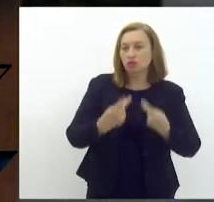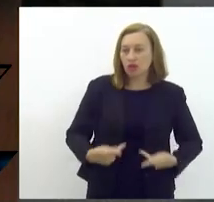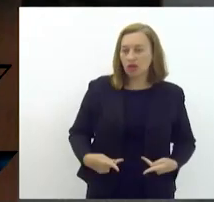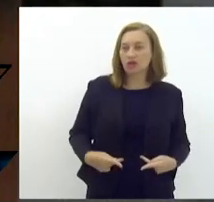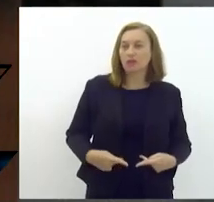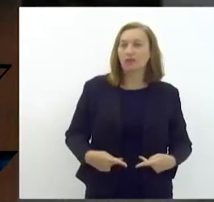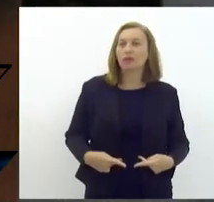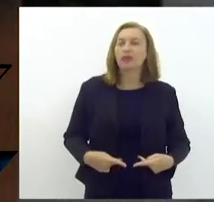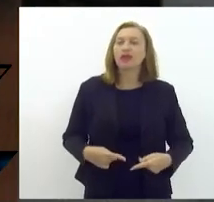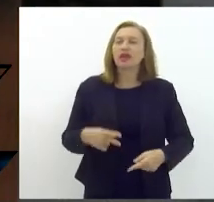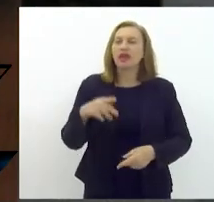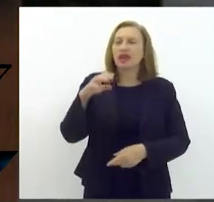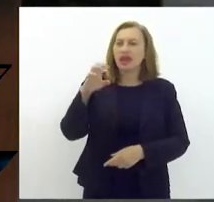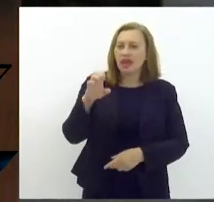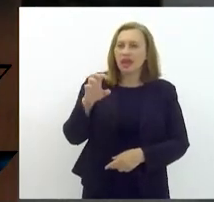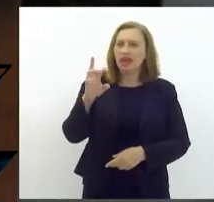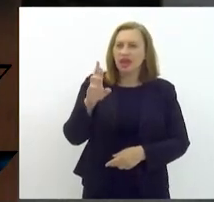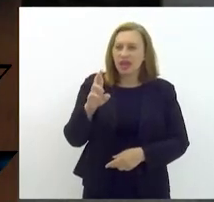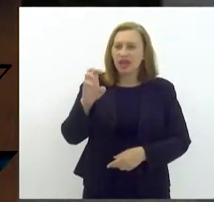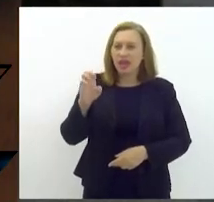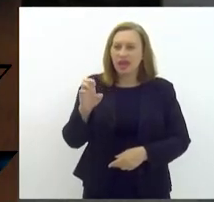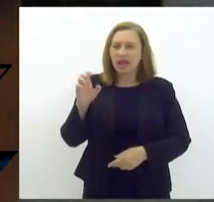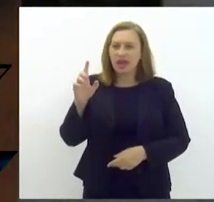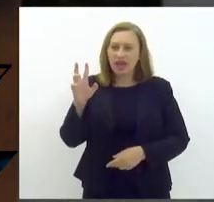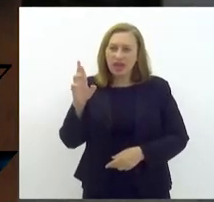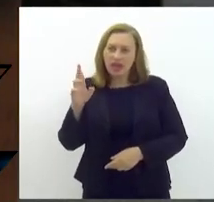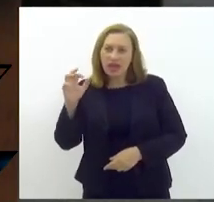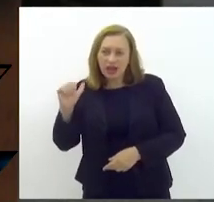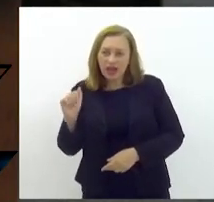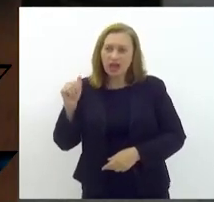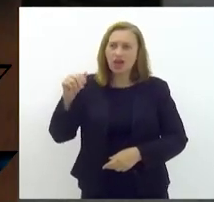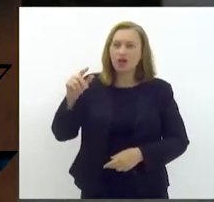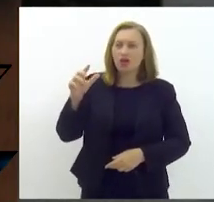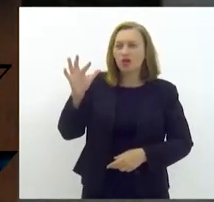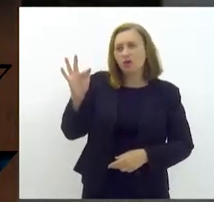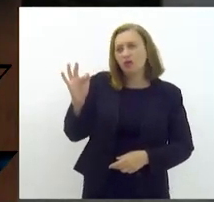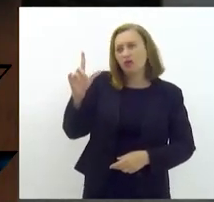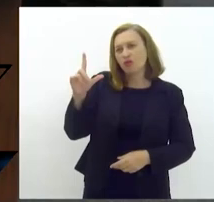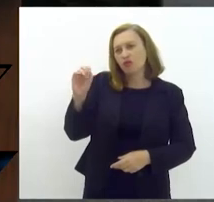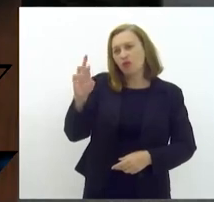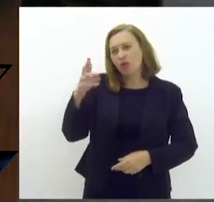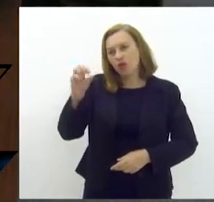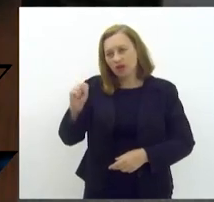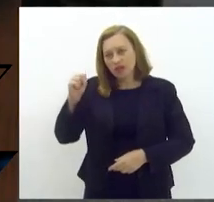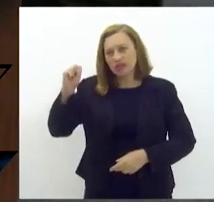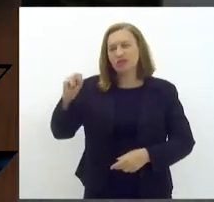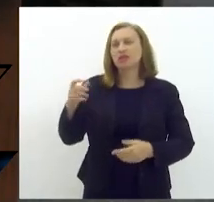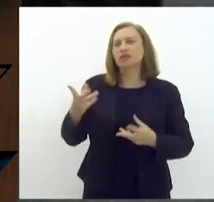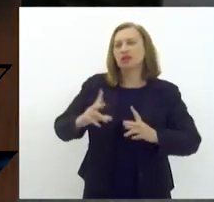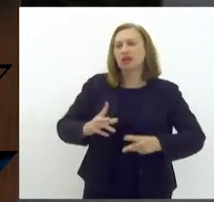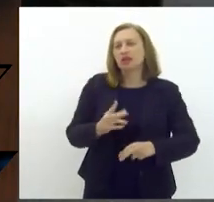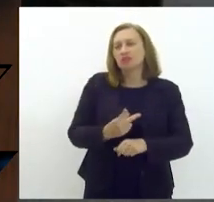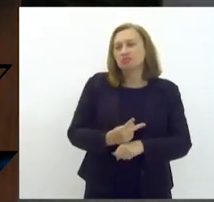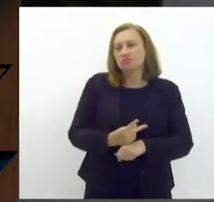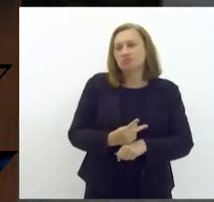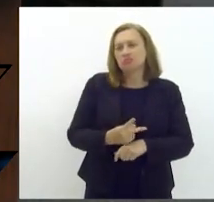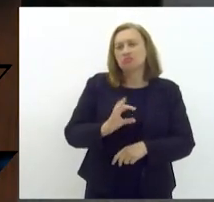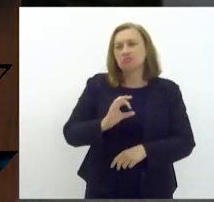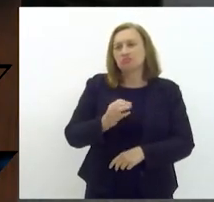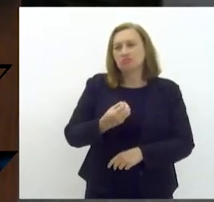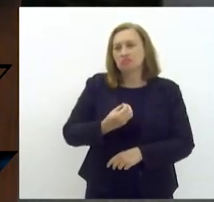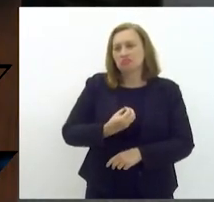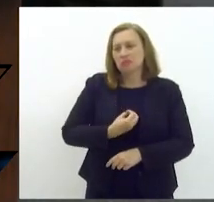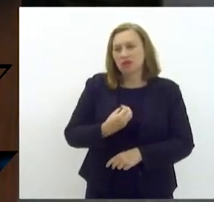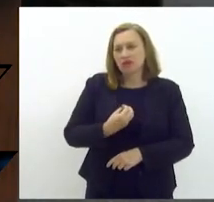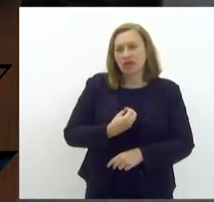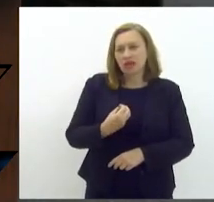Herrera flores em 2019 recebeu a medalha Chiquinha Gonzaga o referido do Instituto honraria concedida pela